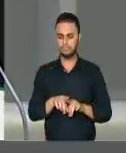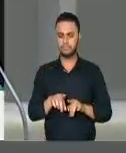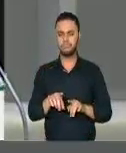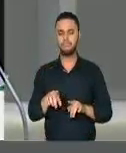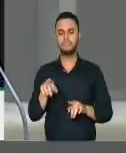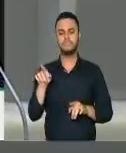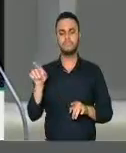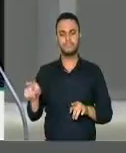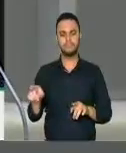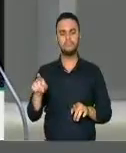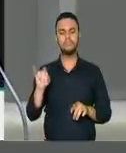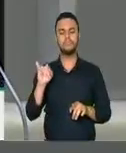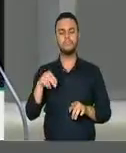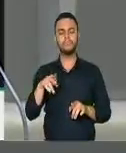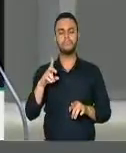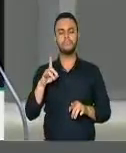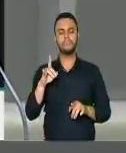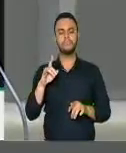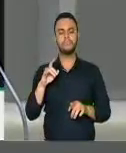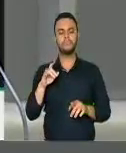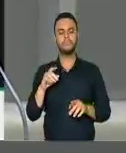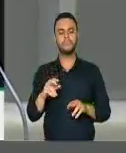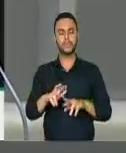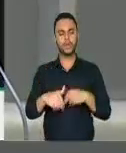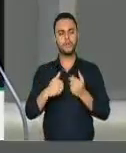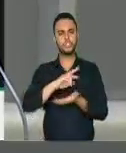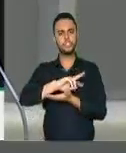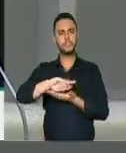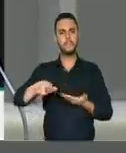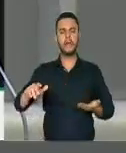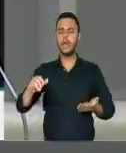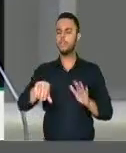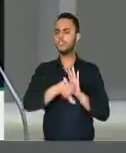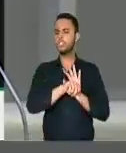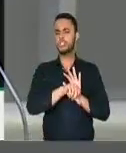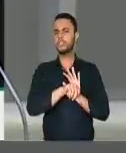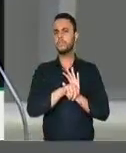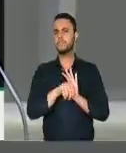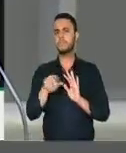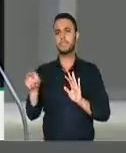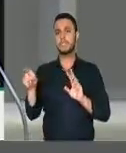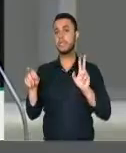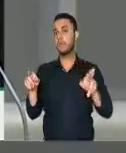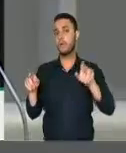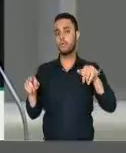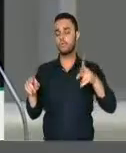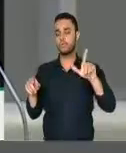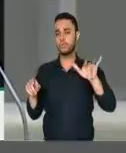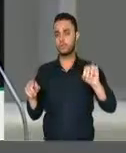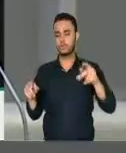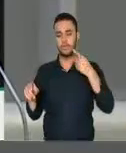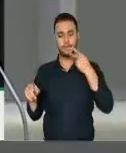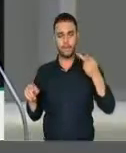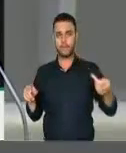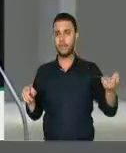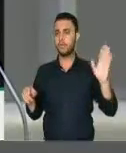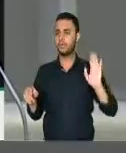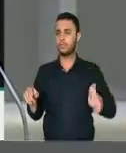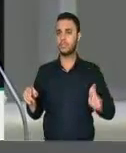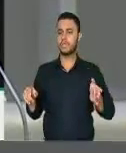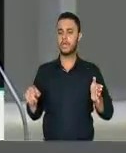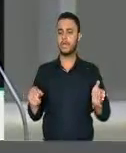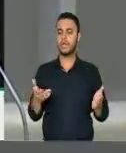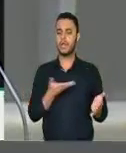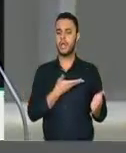está indiciada por diversos crimes, como colocou o deputado Júlio Delgado, meu colega